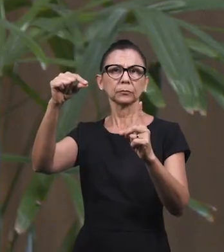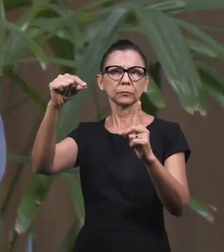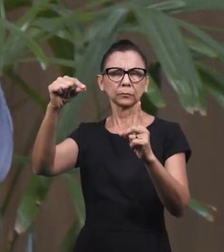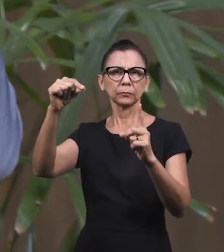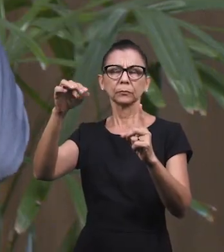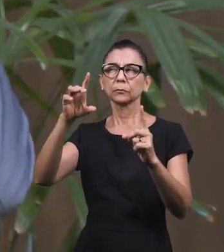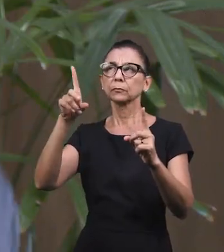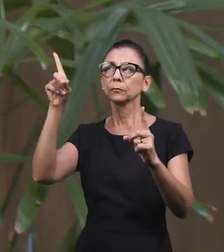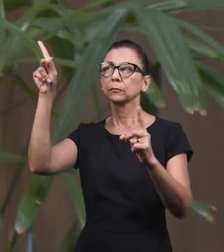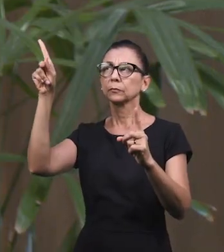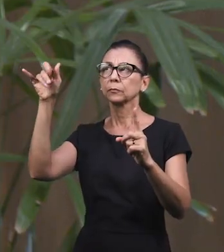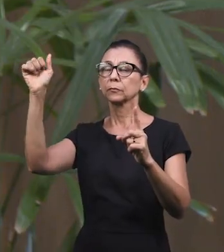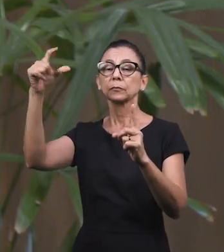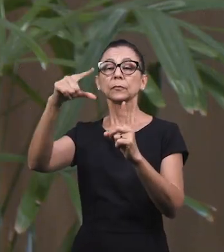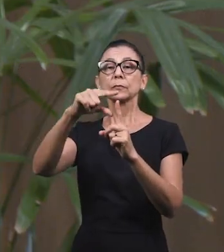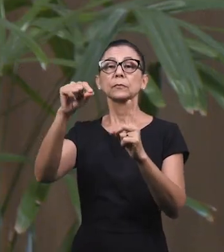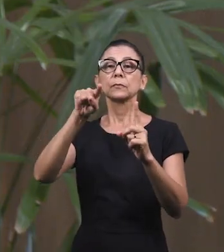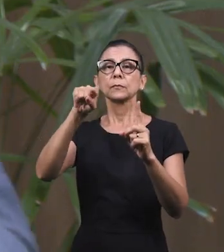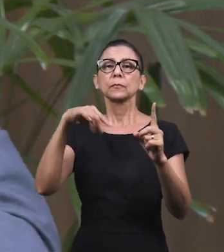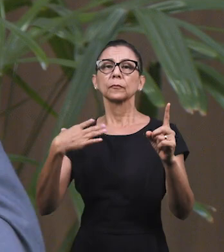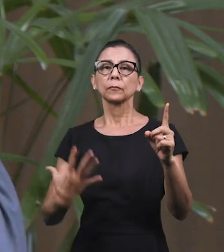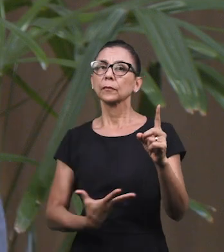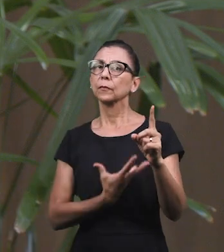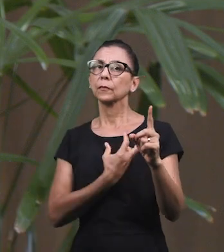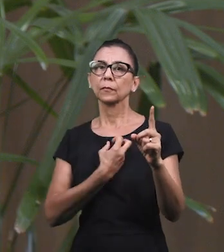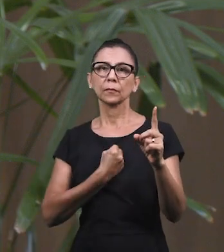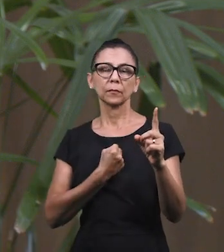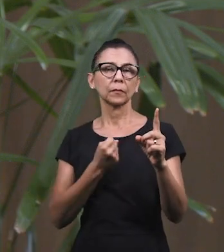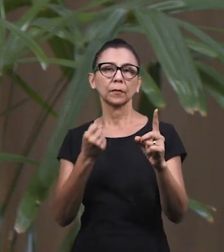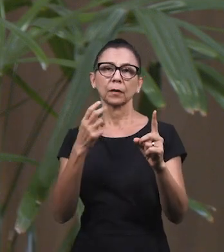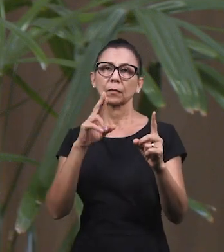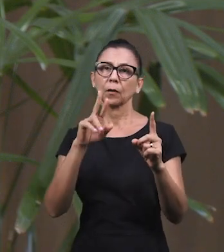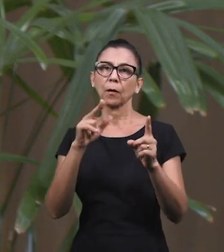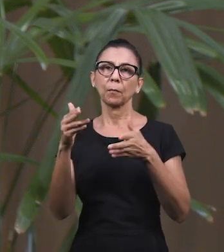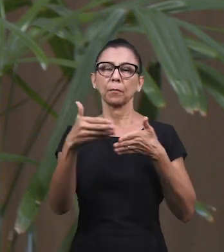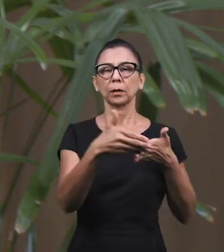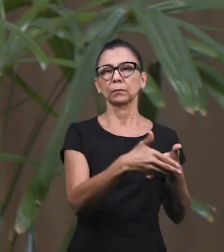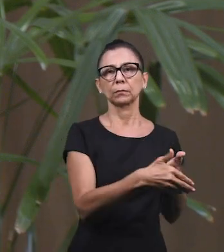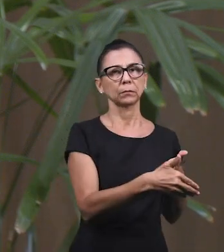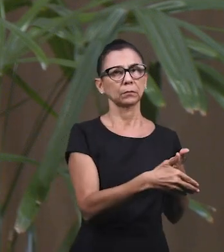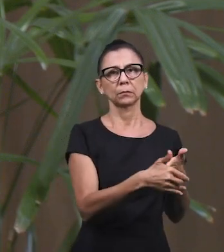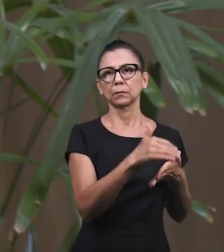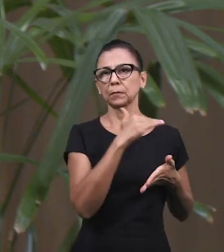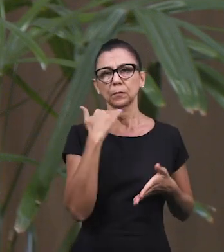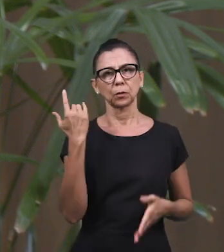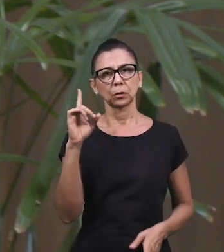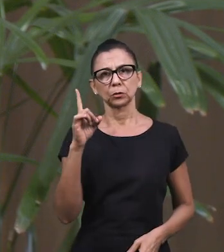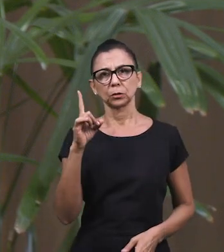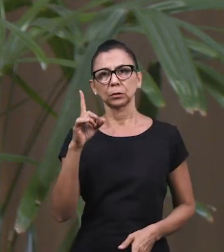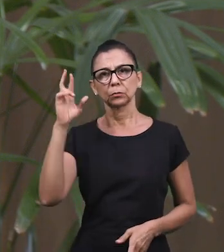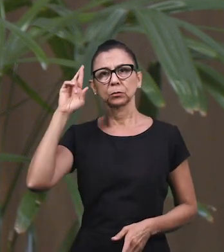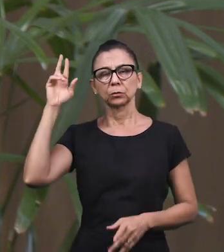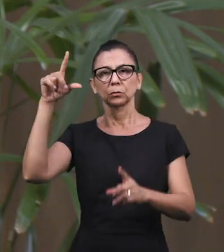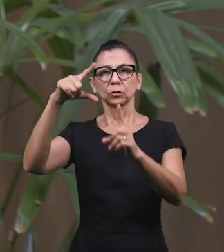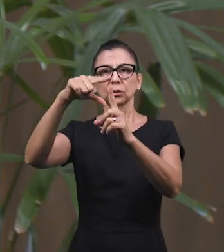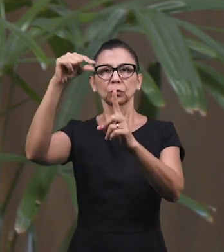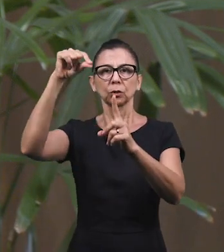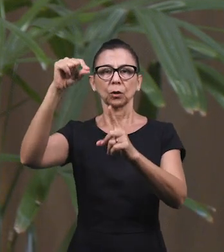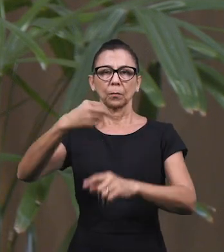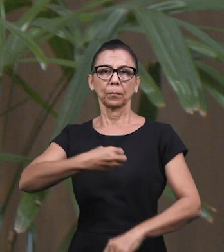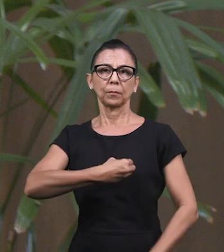foi eleito pelo Pai para a salvação. O homem não foi eleito para a perdição. O homem não foi eleito para a morte. O homem foi eleito para a